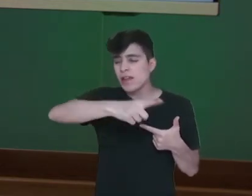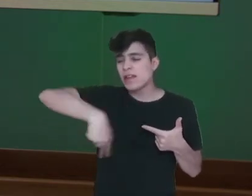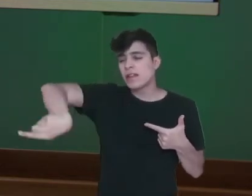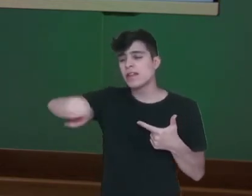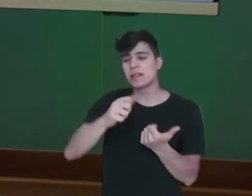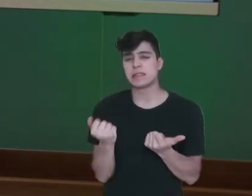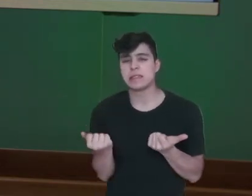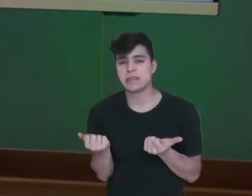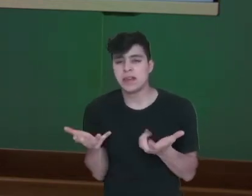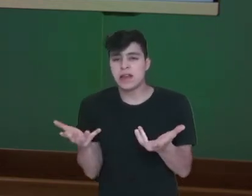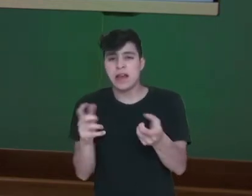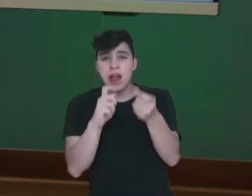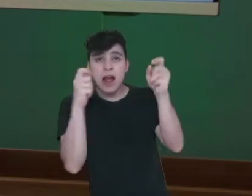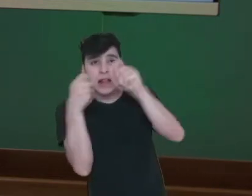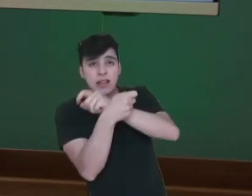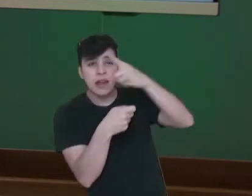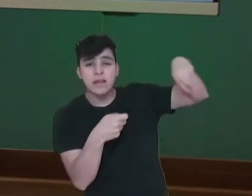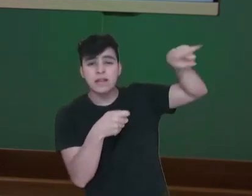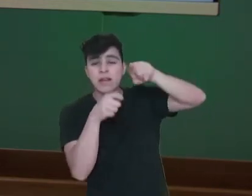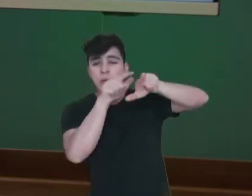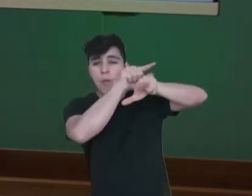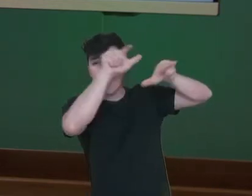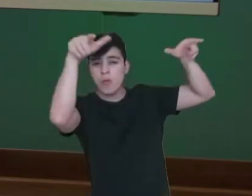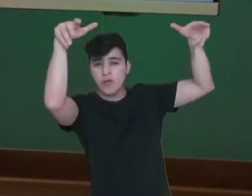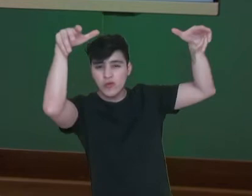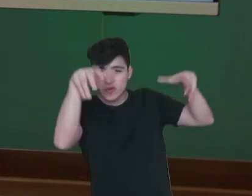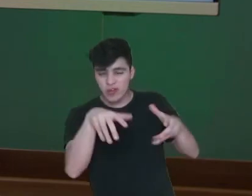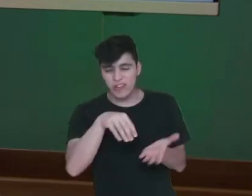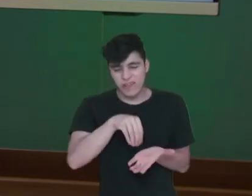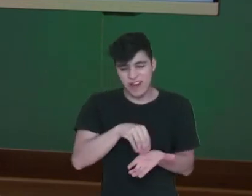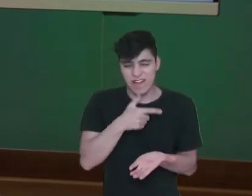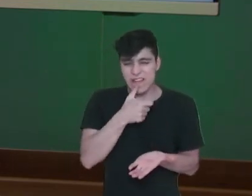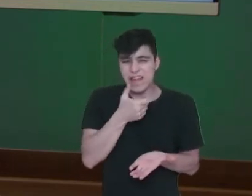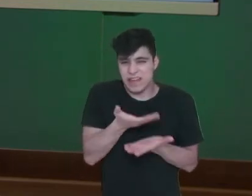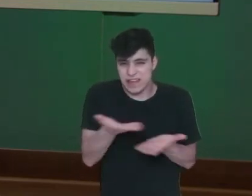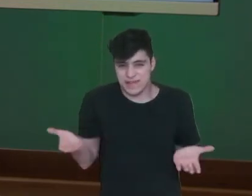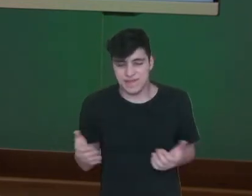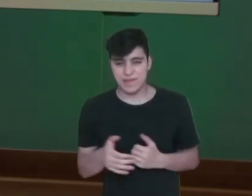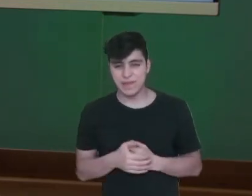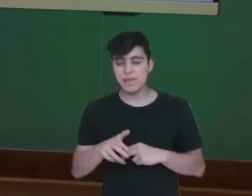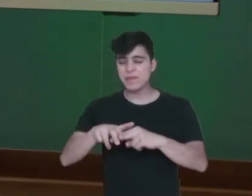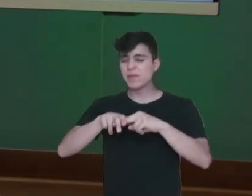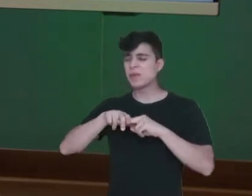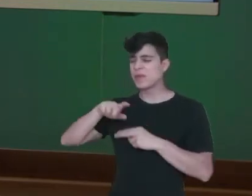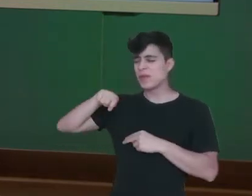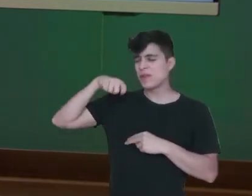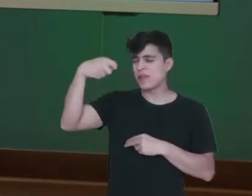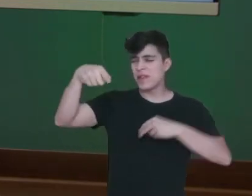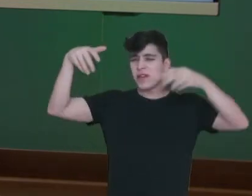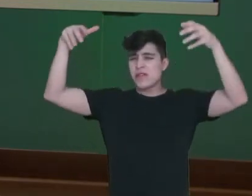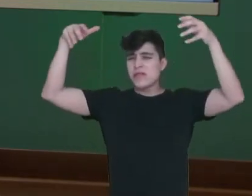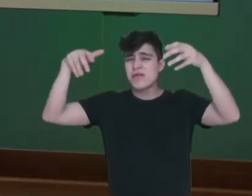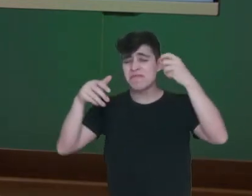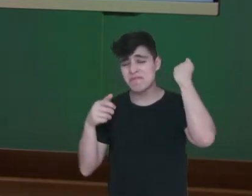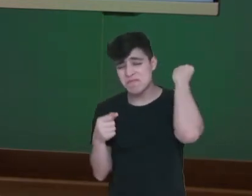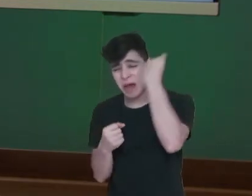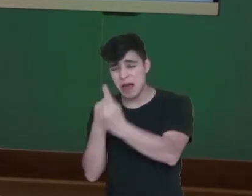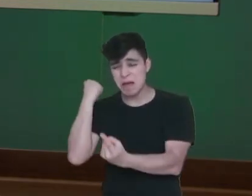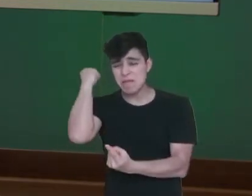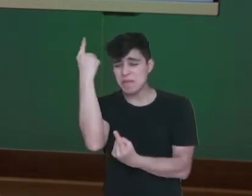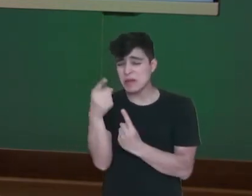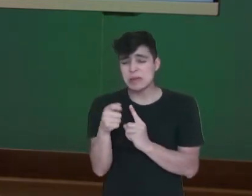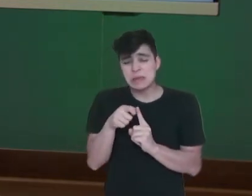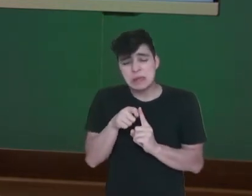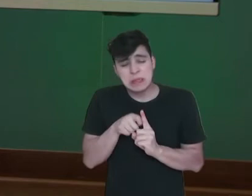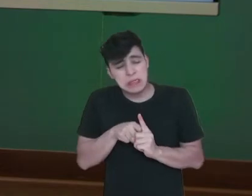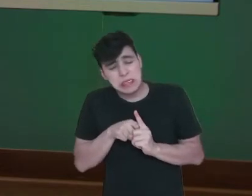vegetação adaptada a essa condição ali de falta de chuvas, né? Por isso que a gente diz que a chuva é escassa e irregular.